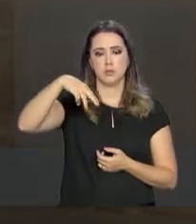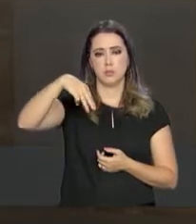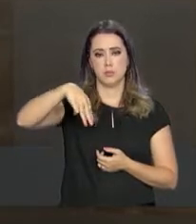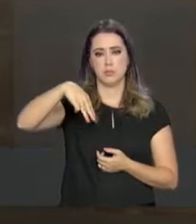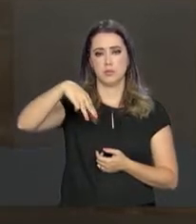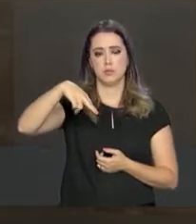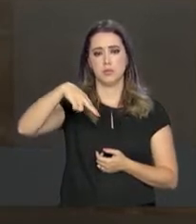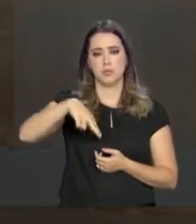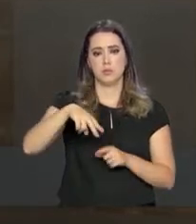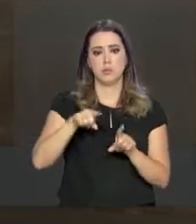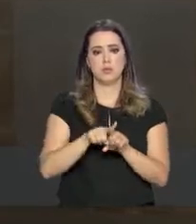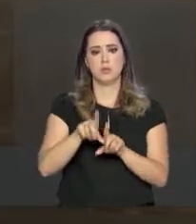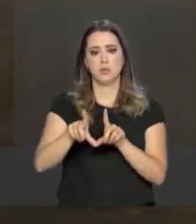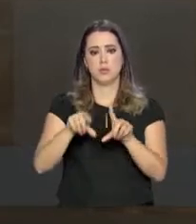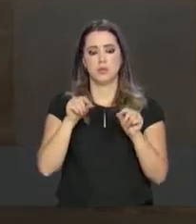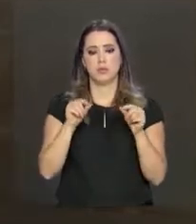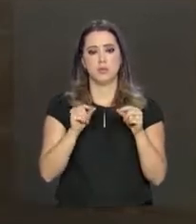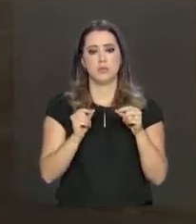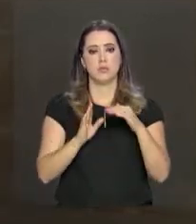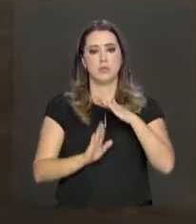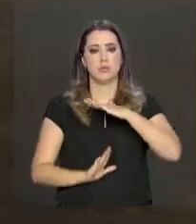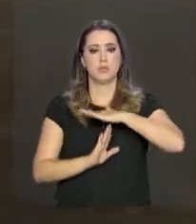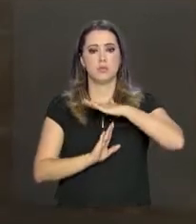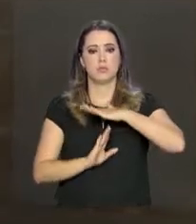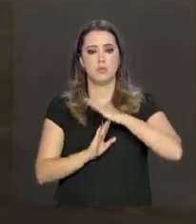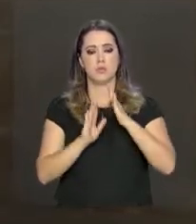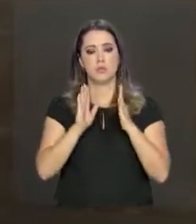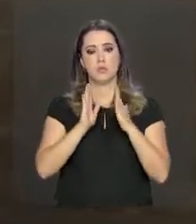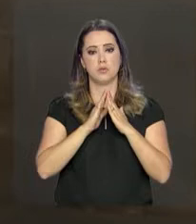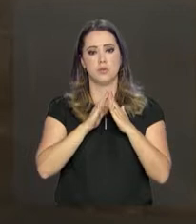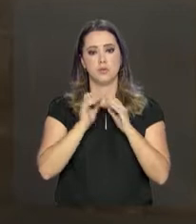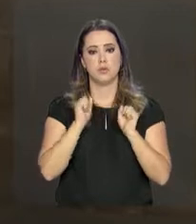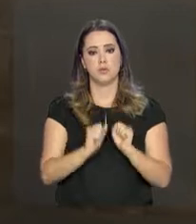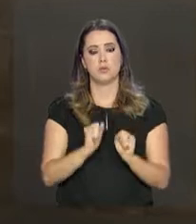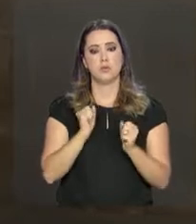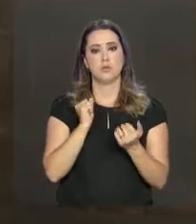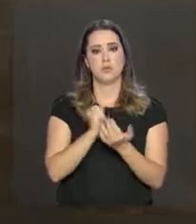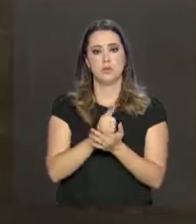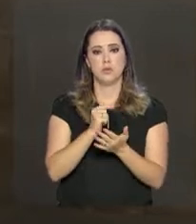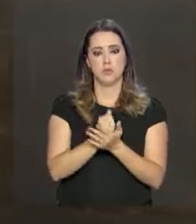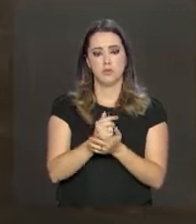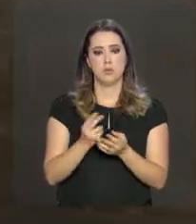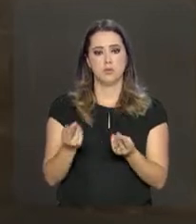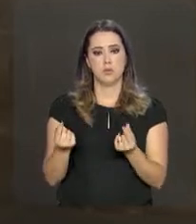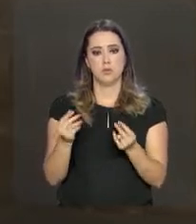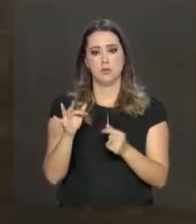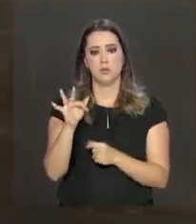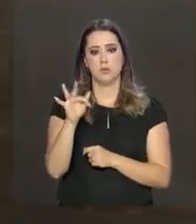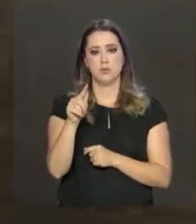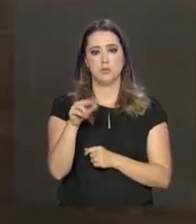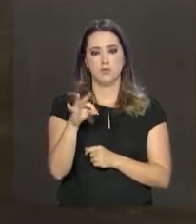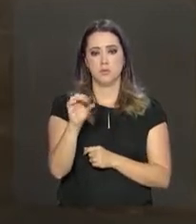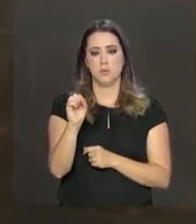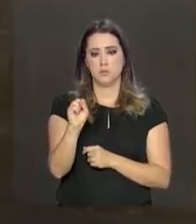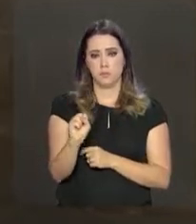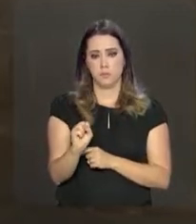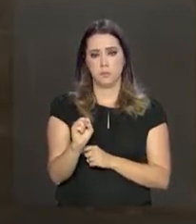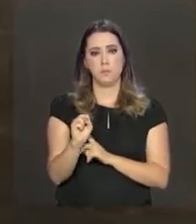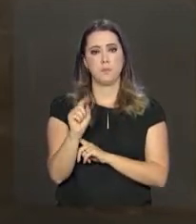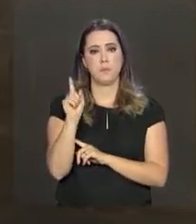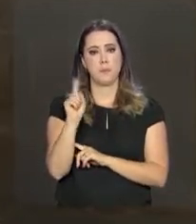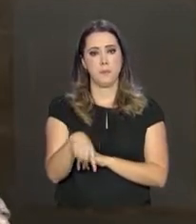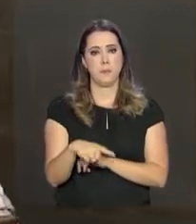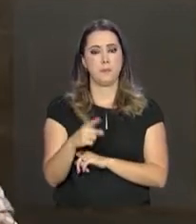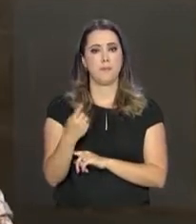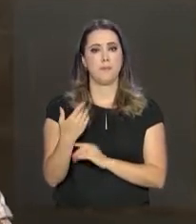decidiu que o valor máximo do imóvel que pode ser adquirido com recursos do fgts fundo de garantia por tempo de serviço